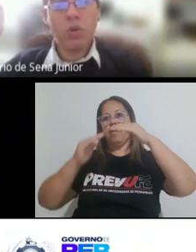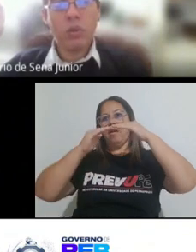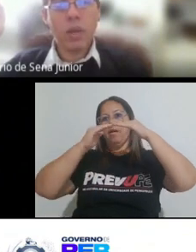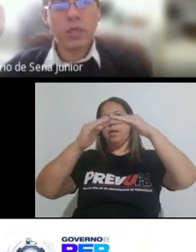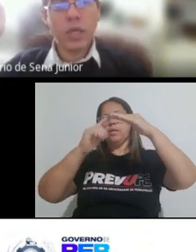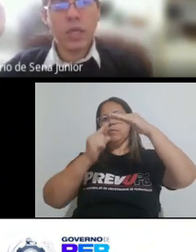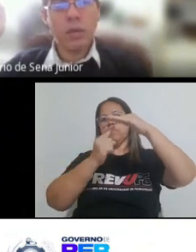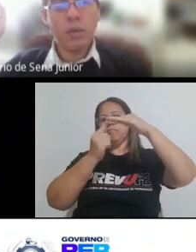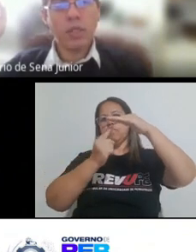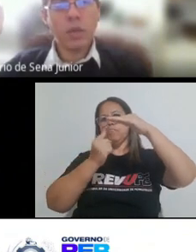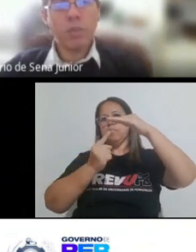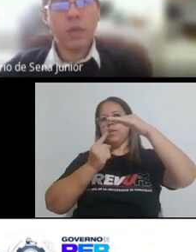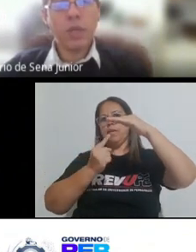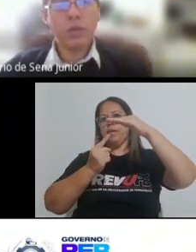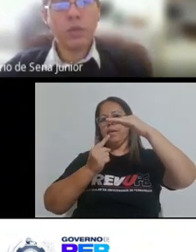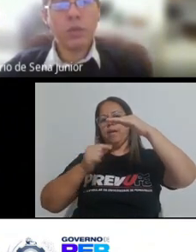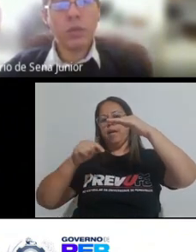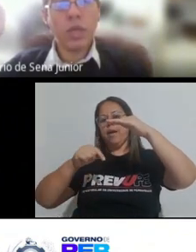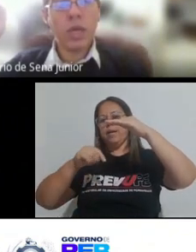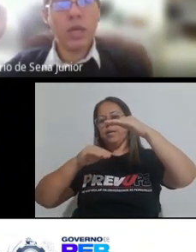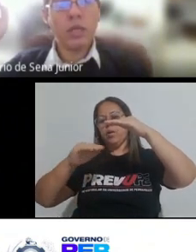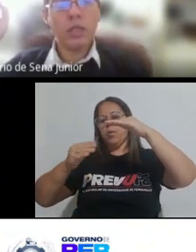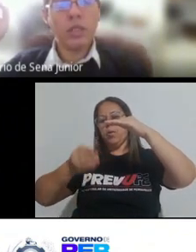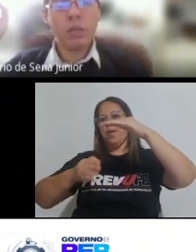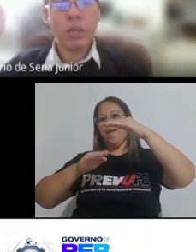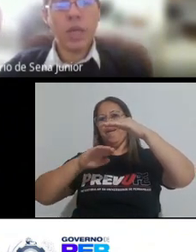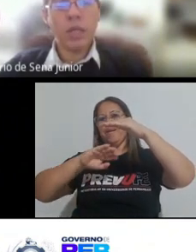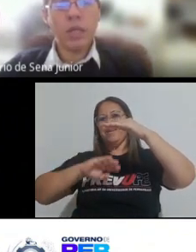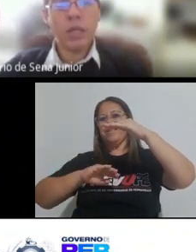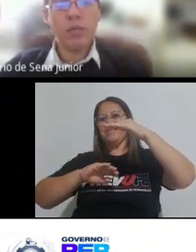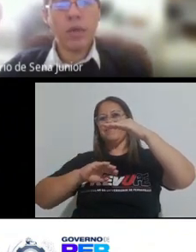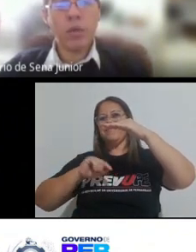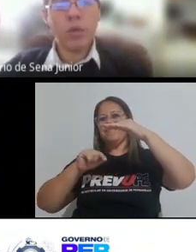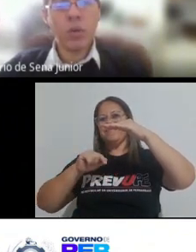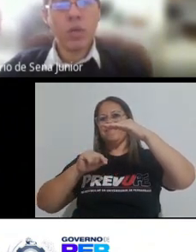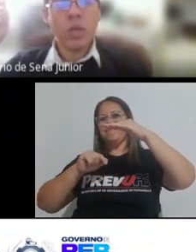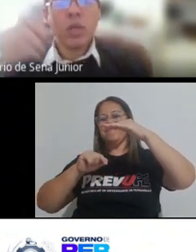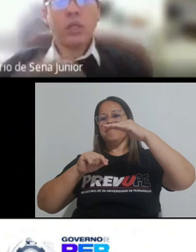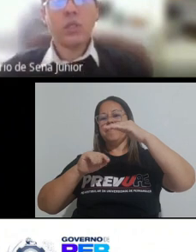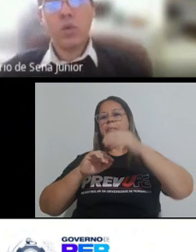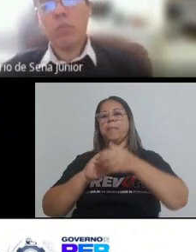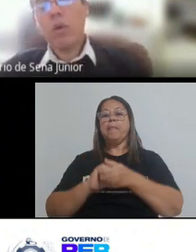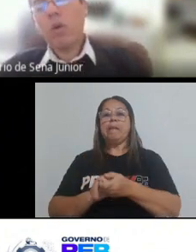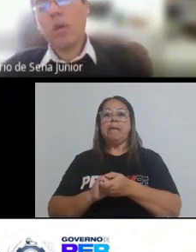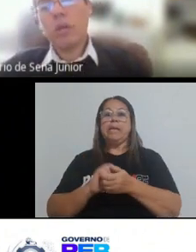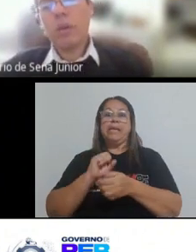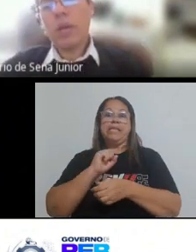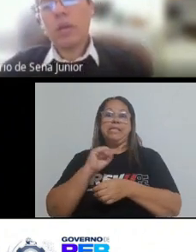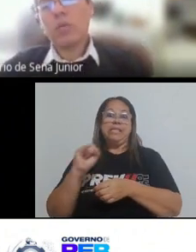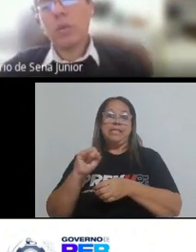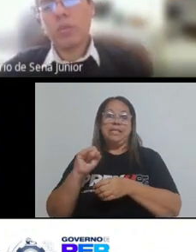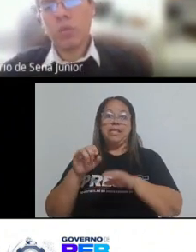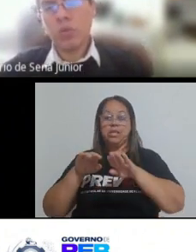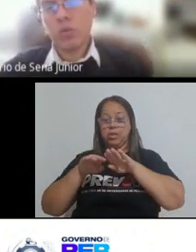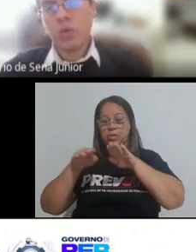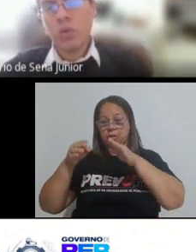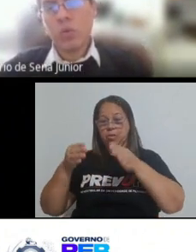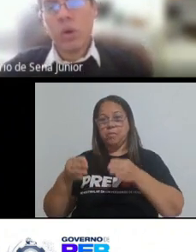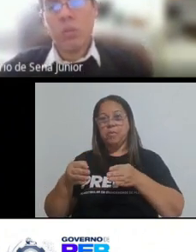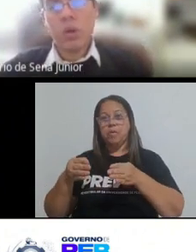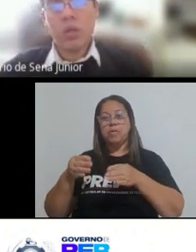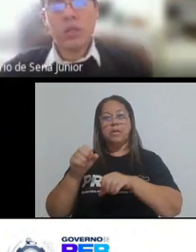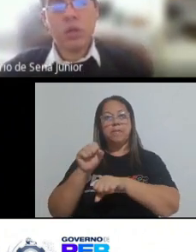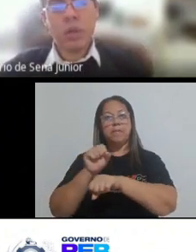bloco de massa M está preso na extremidade inferior. Se o bloco é liberado do repouso